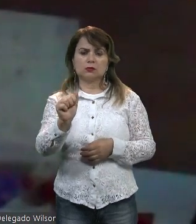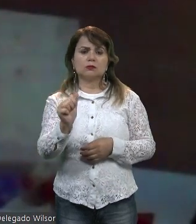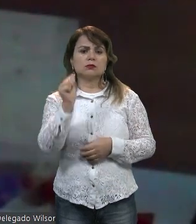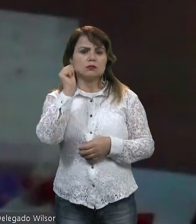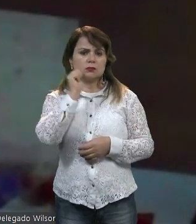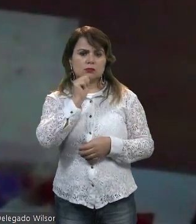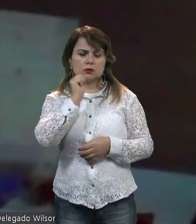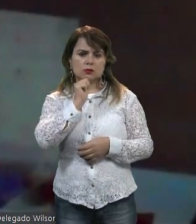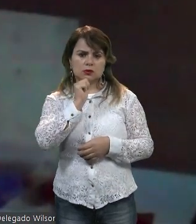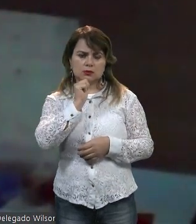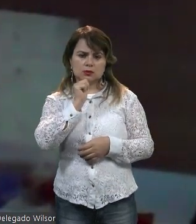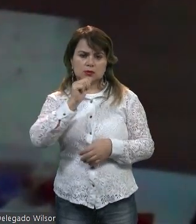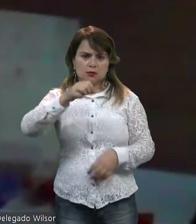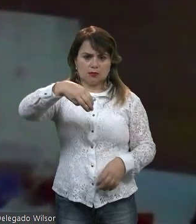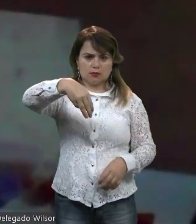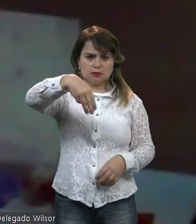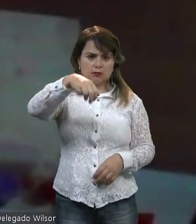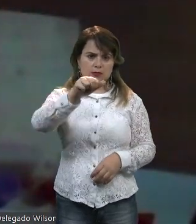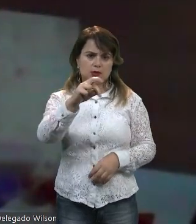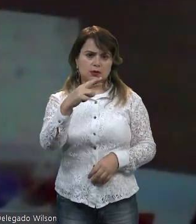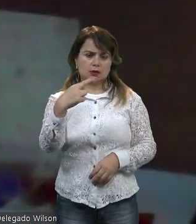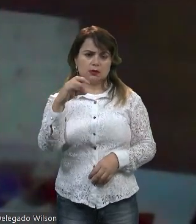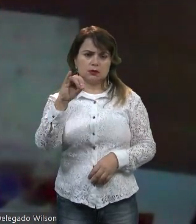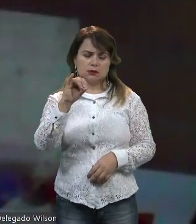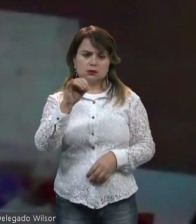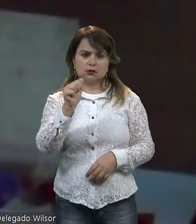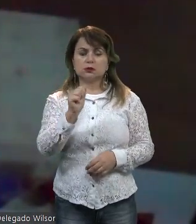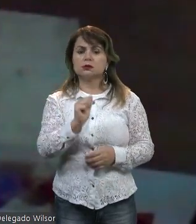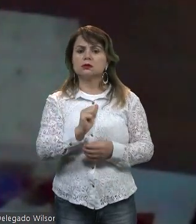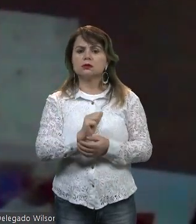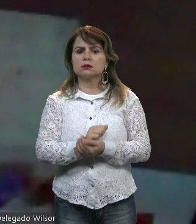Márcia Mesquita Serva, que